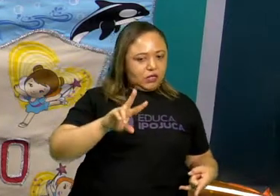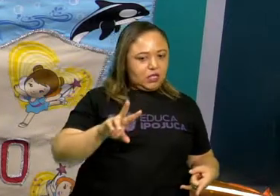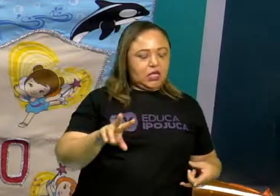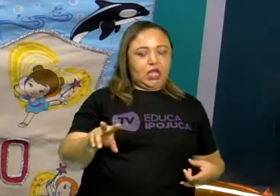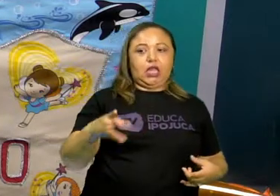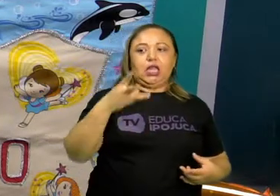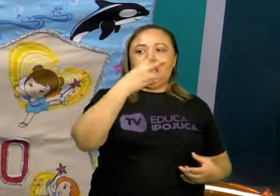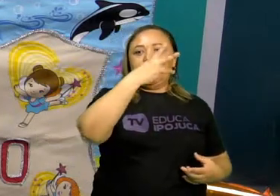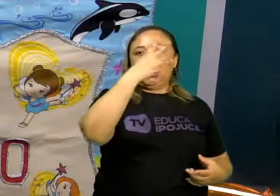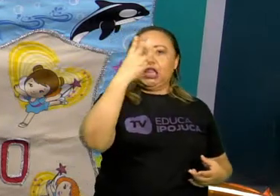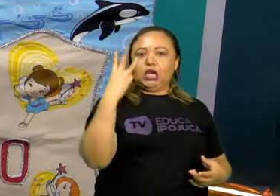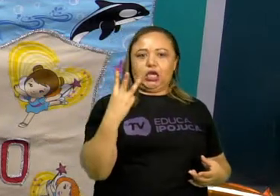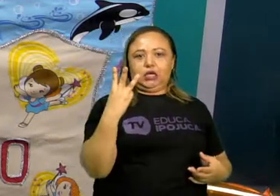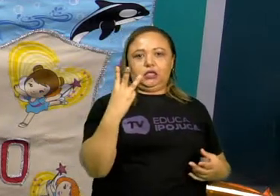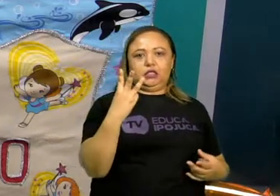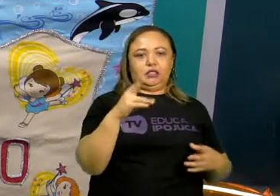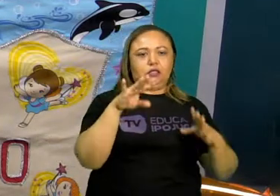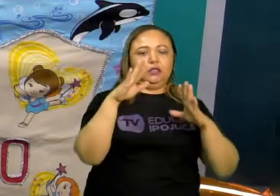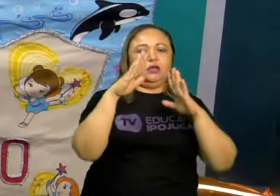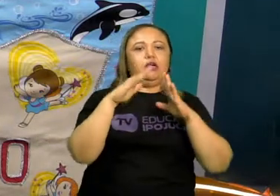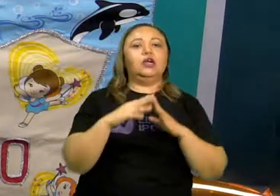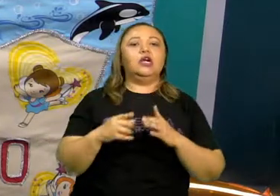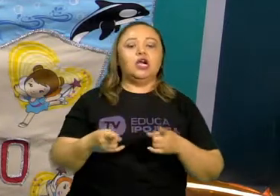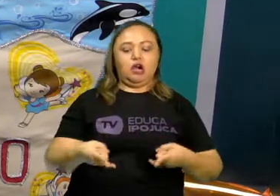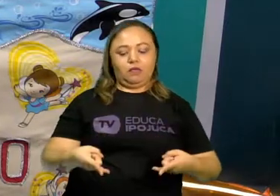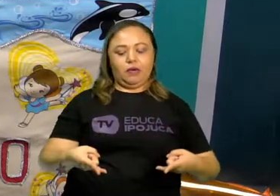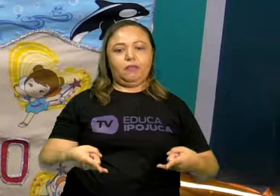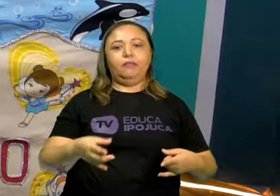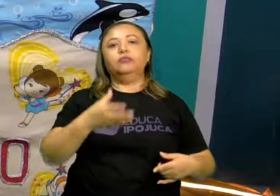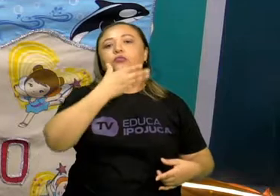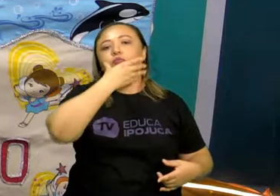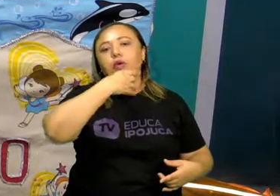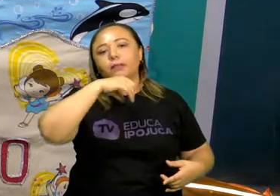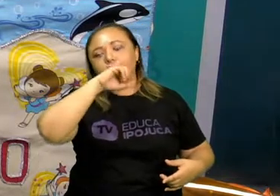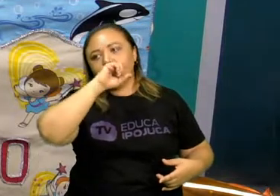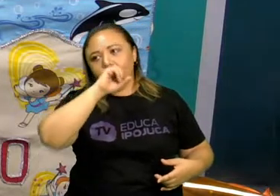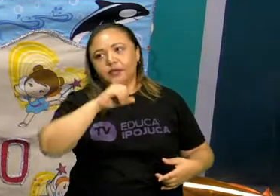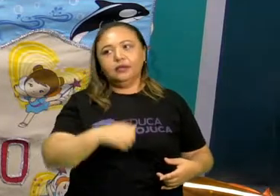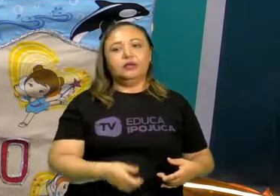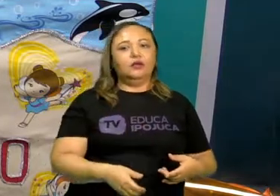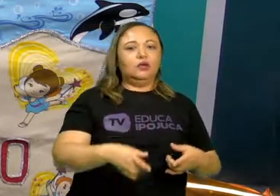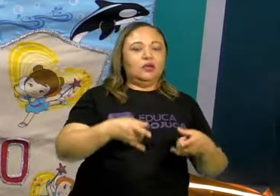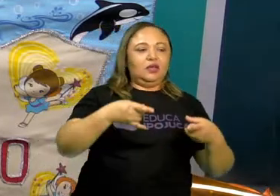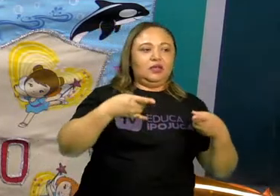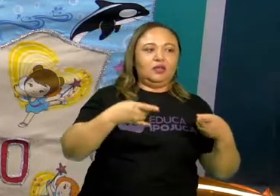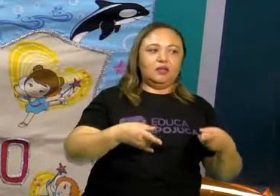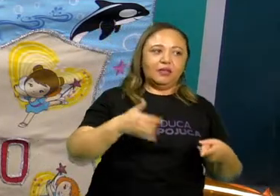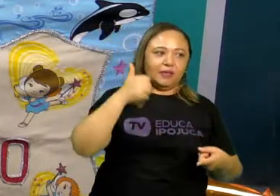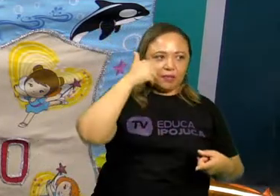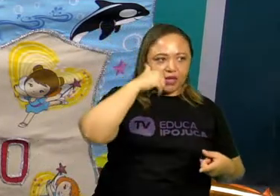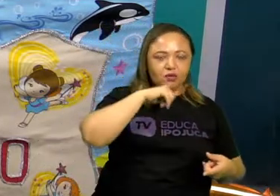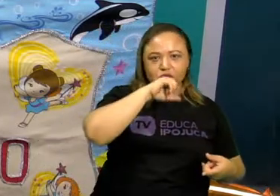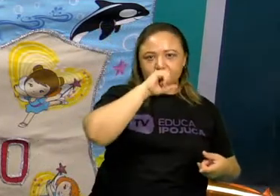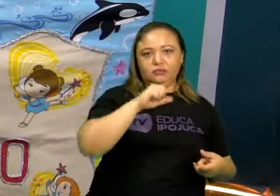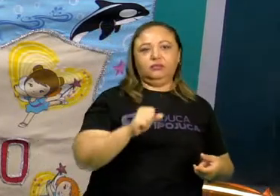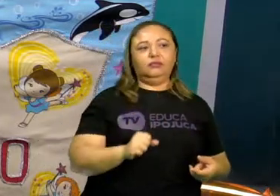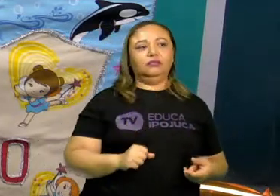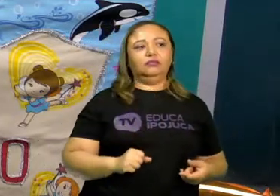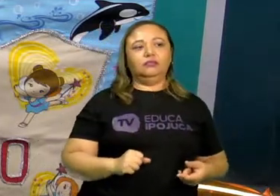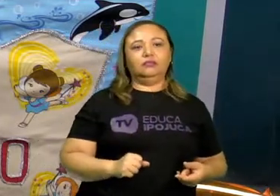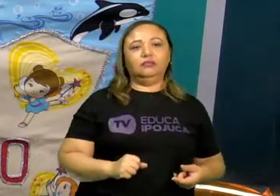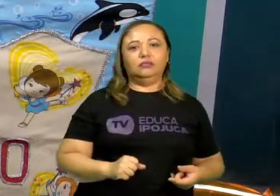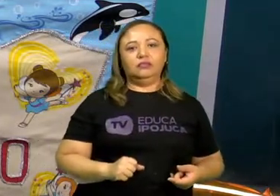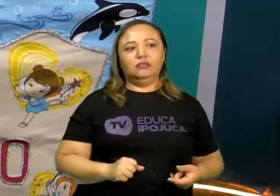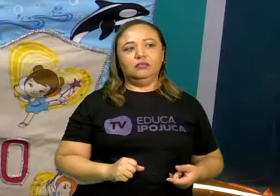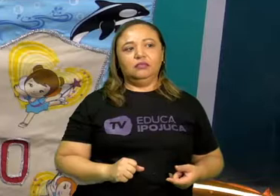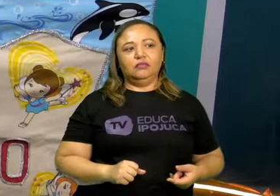criança. A cama do papai urso. A cama do bebê urso. E a cama da mamãe urso. Eu acho que eu